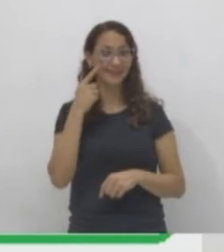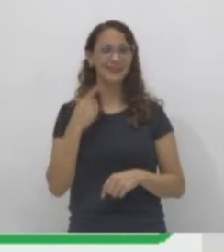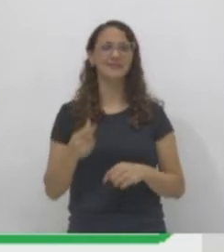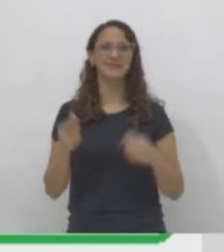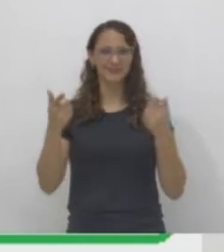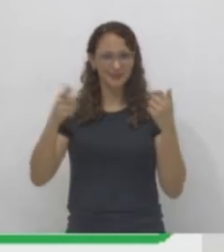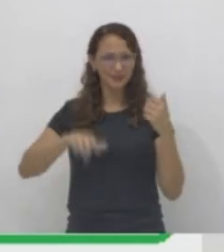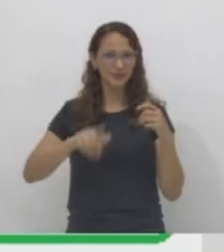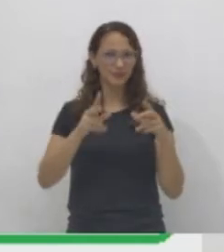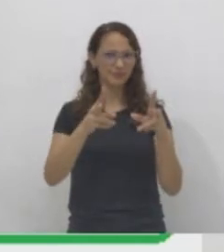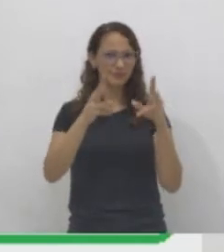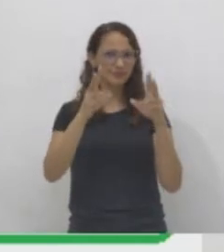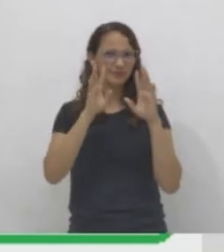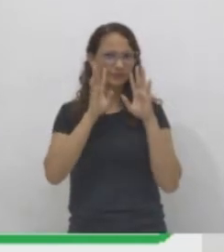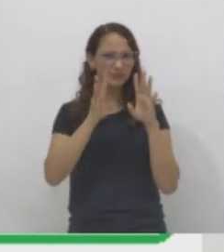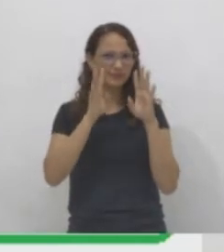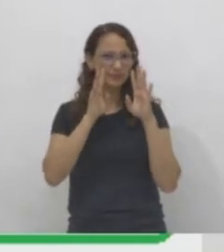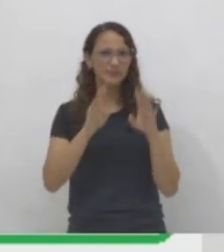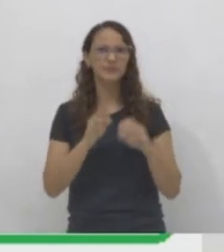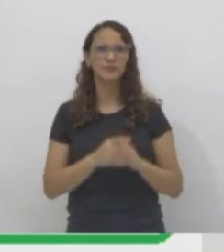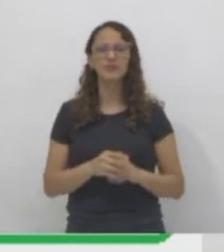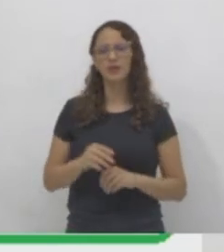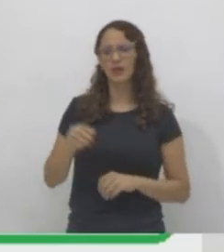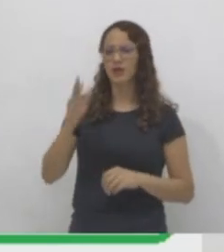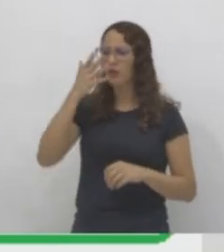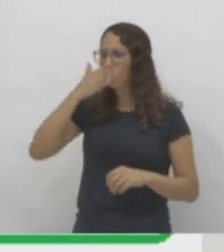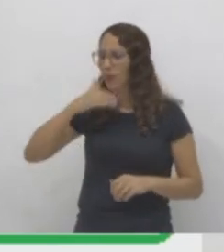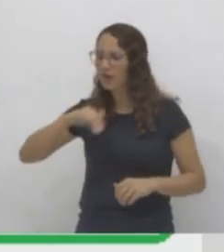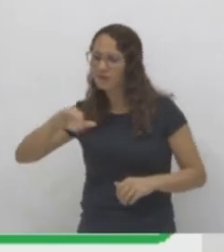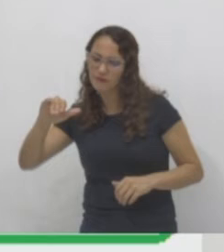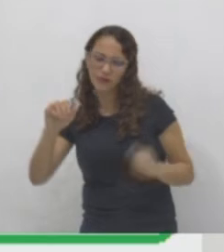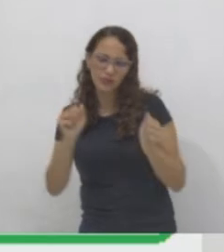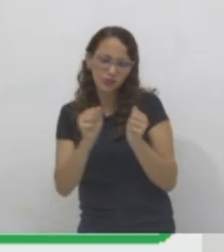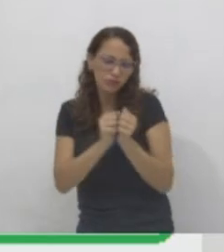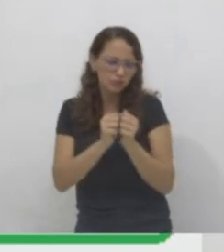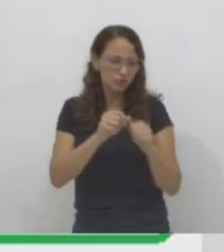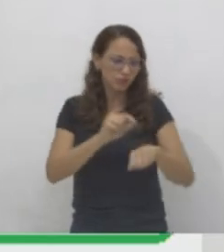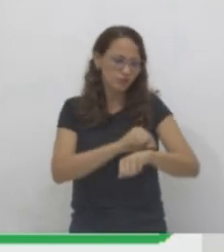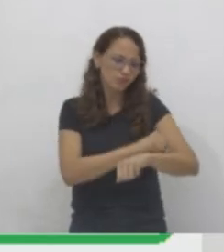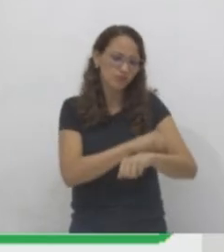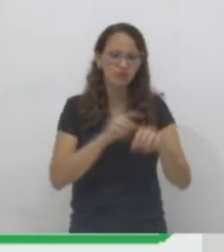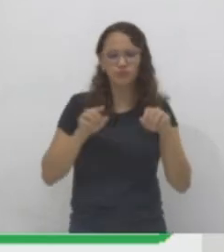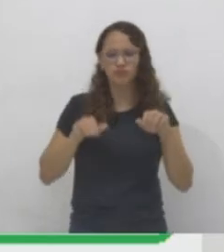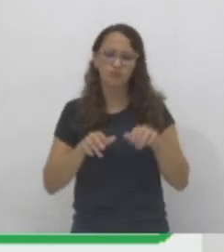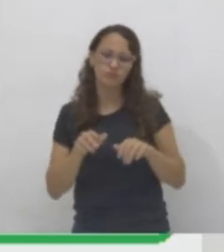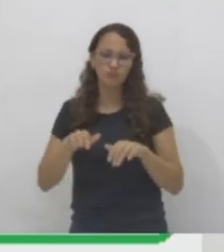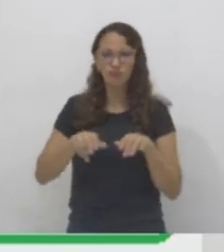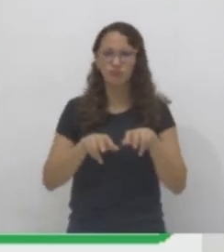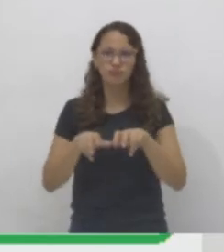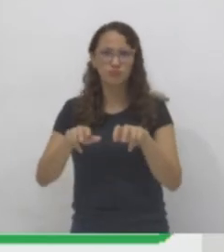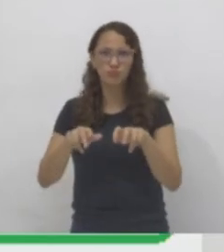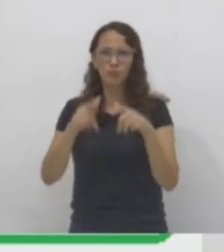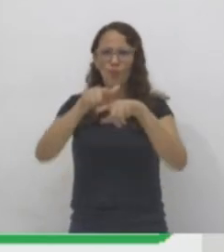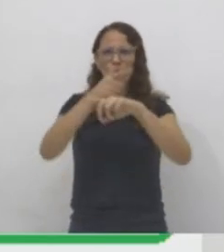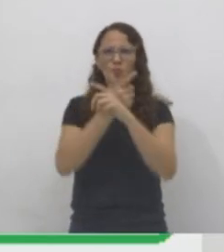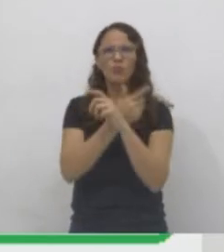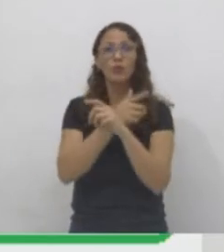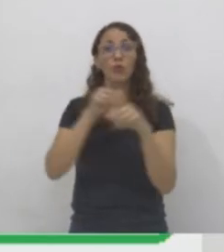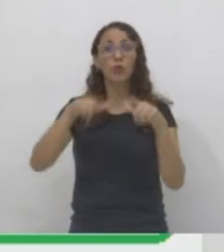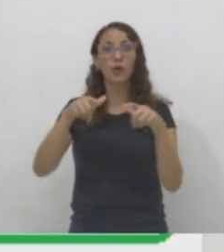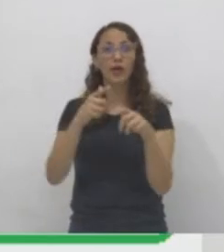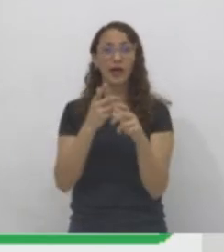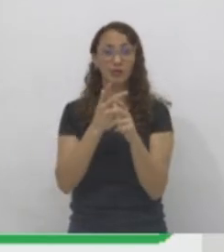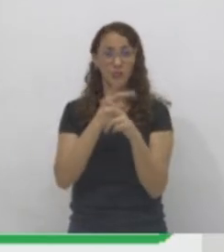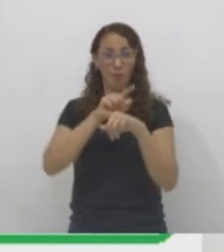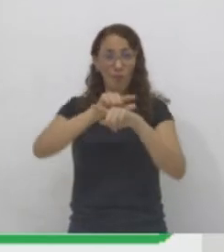bem atenção. Um elefante e uma formiguinha caminhavam no deserto com passos firmes. O elefante no seu